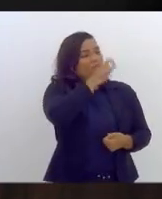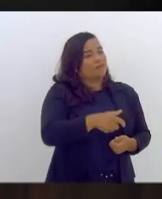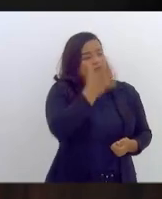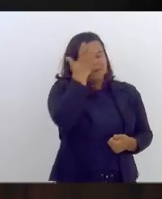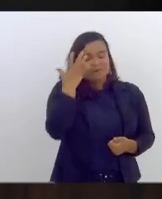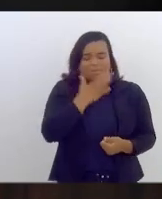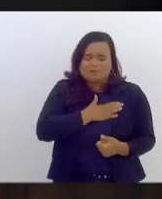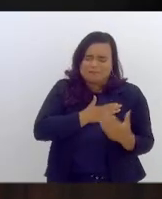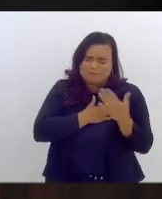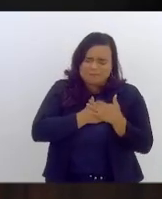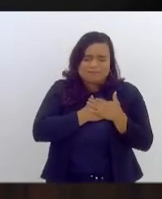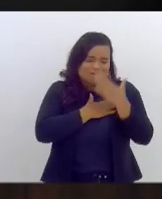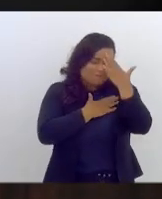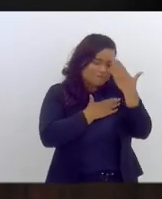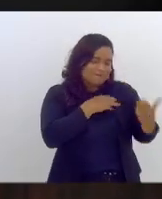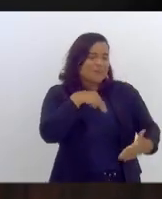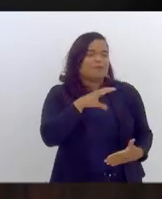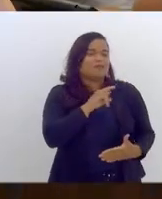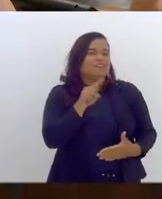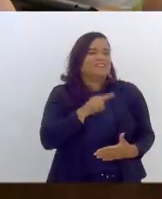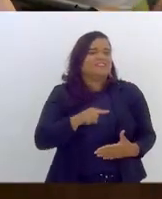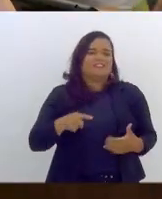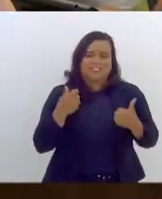querida. Muito obrigada, Muniz.